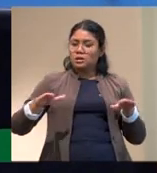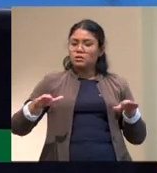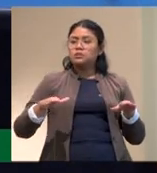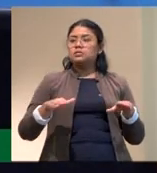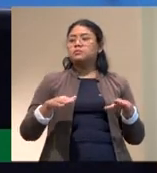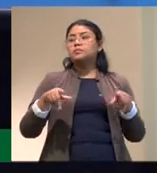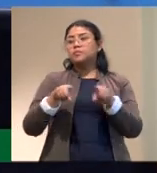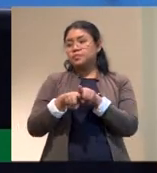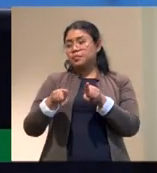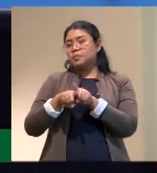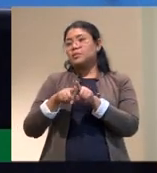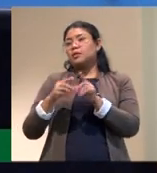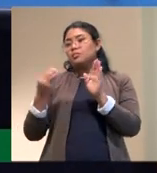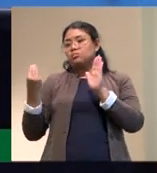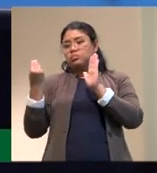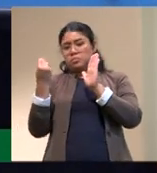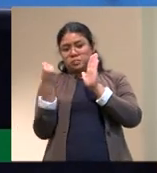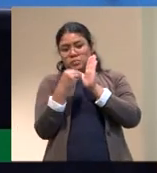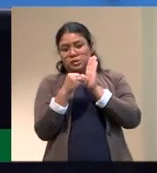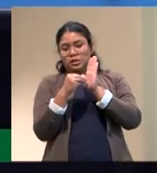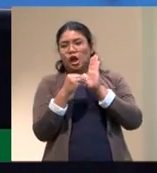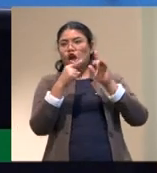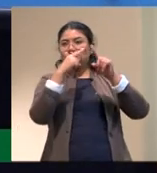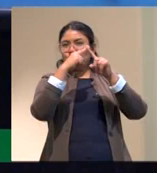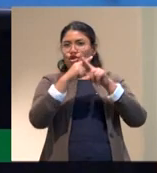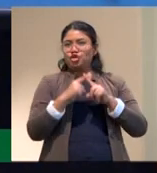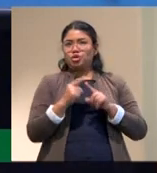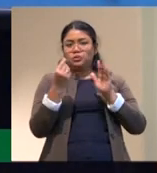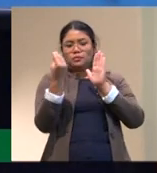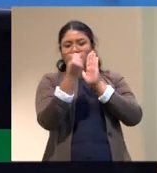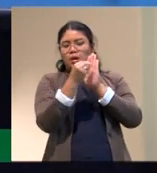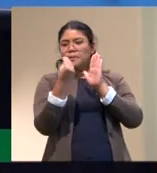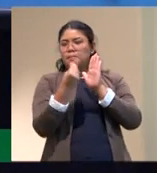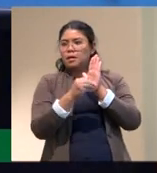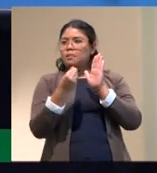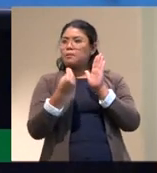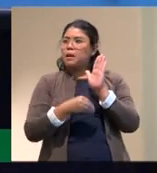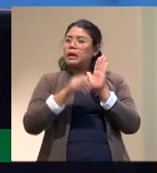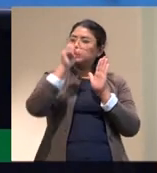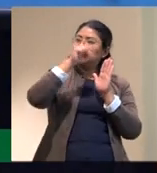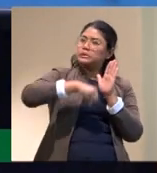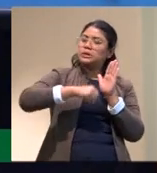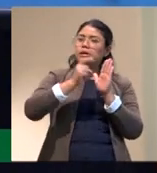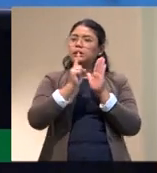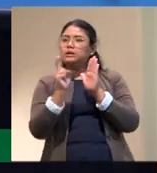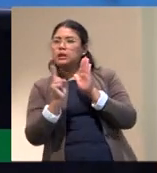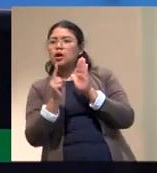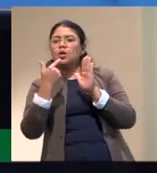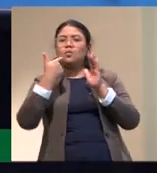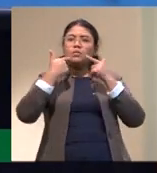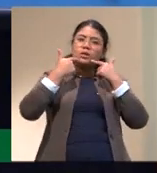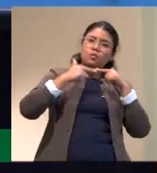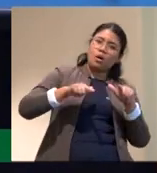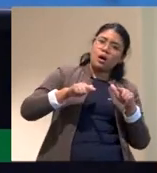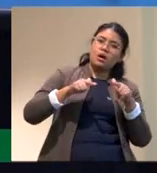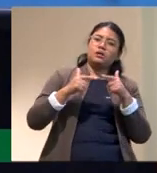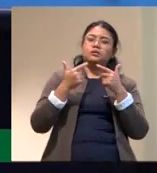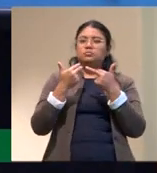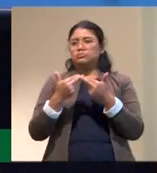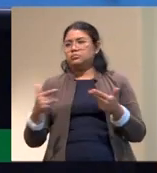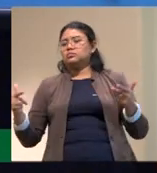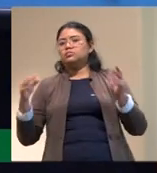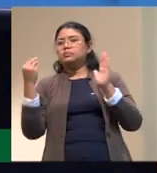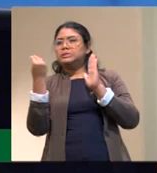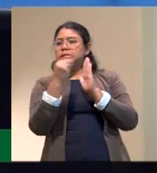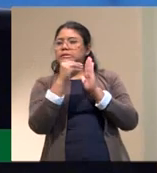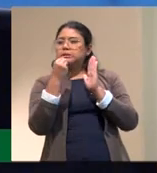e um quadro onde você marcava X, né, que foi trabalhado ou não foi trabalhado em relação à linguagem, em relação... Então,